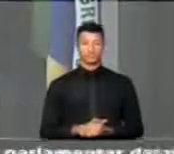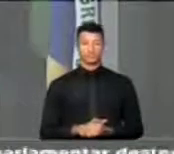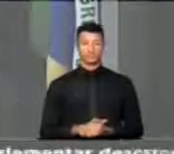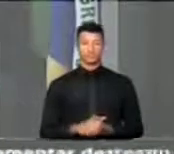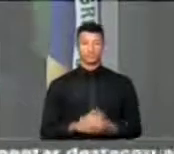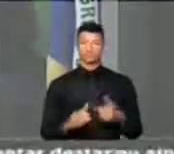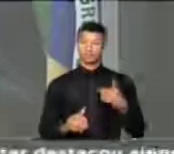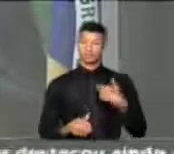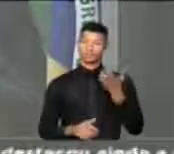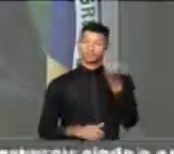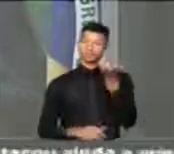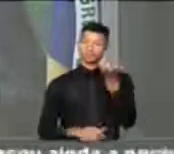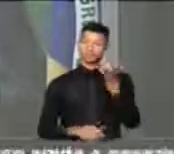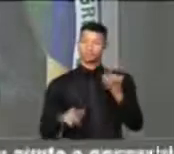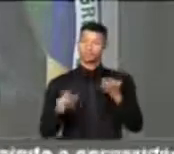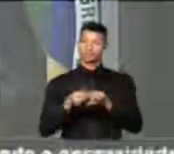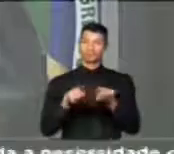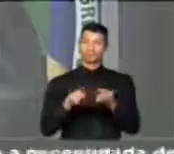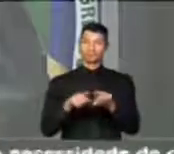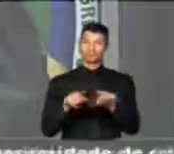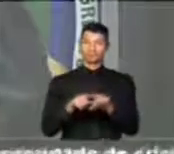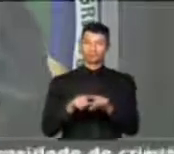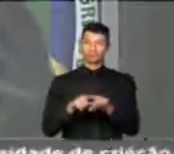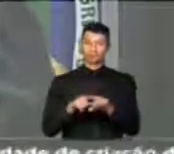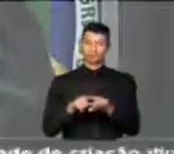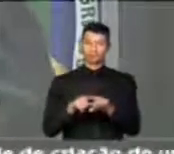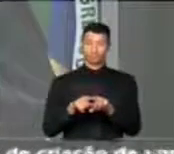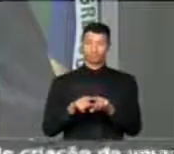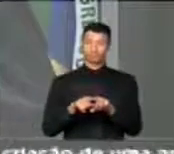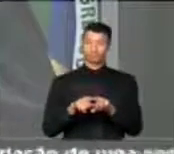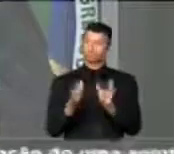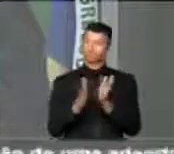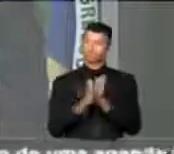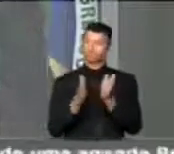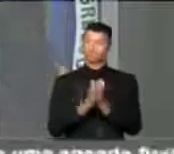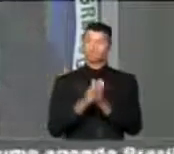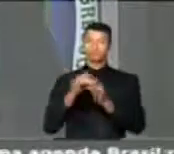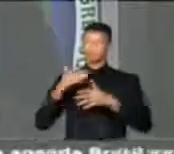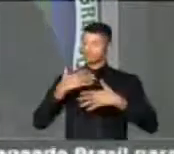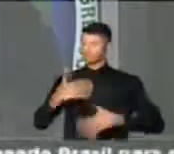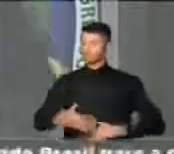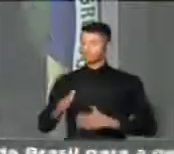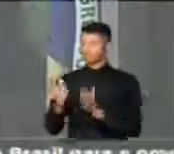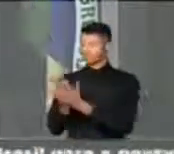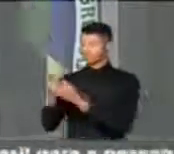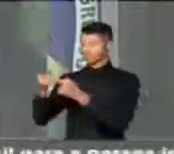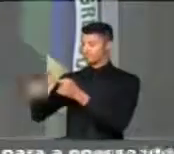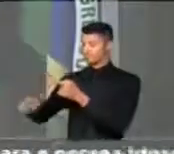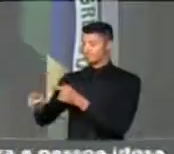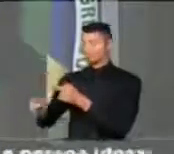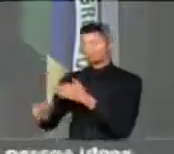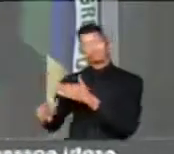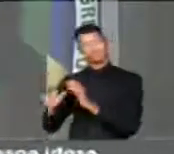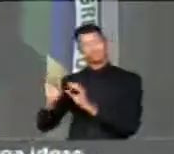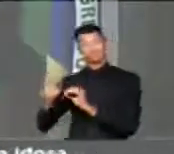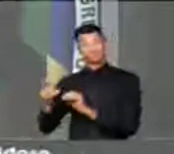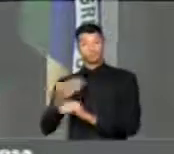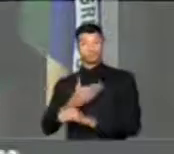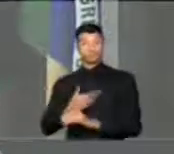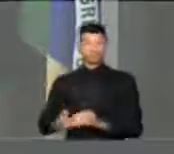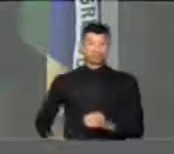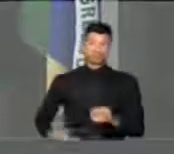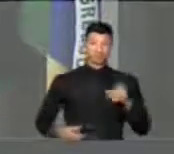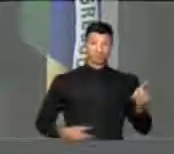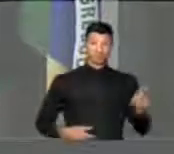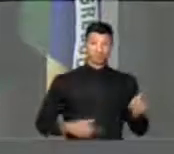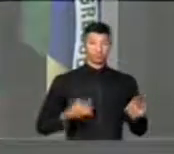Eu quero também elogiar o comportamento da oposição, ou melhor dizendo, do governo, já